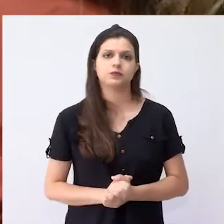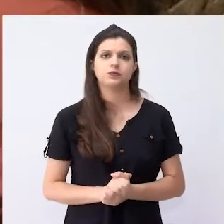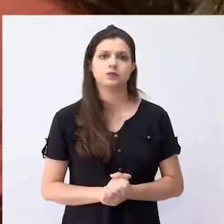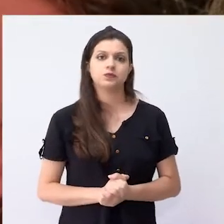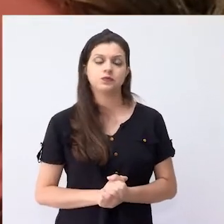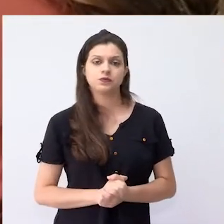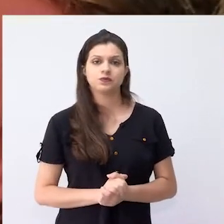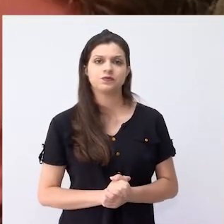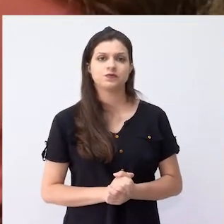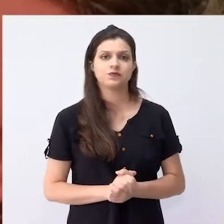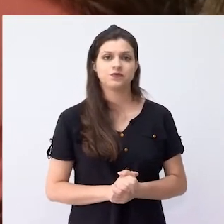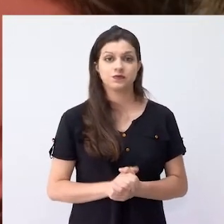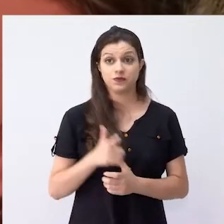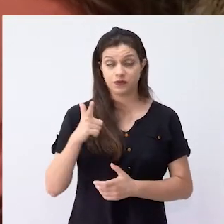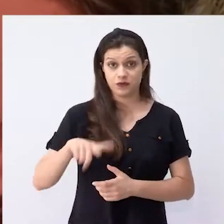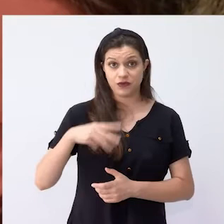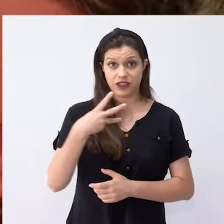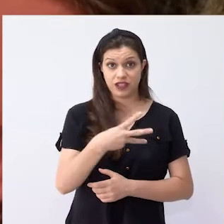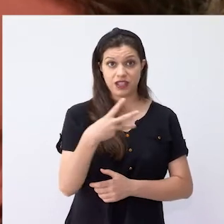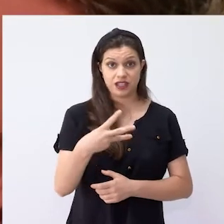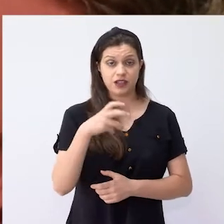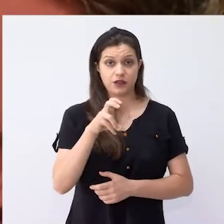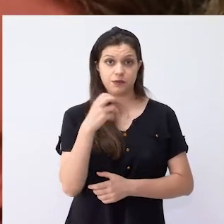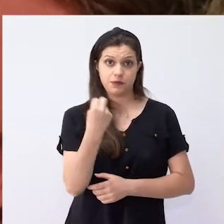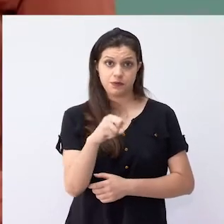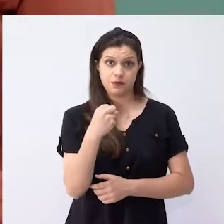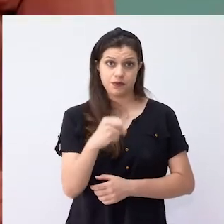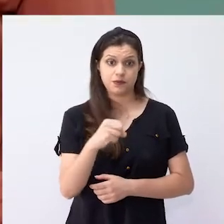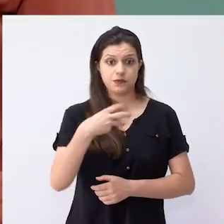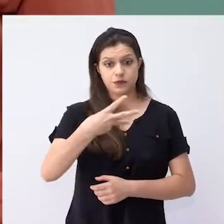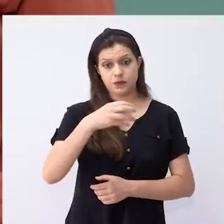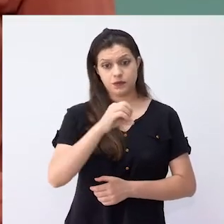33583000. Repete pra gente, enquanto passa aqui no vídeo, você anota aí.